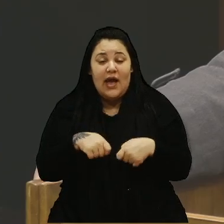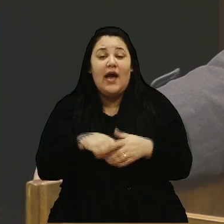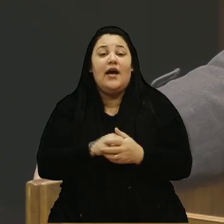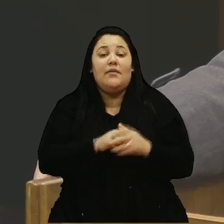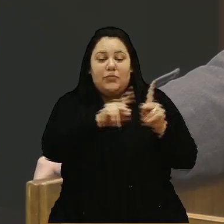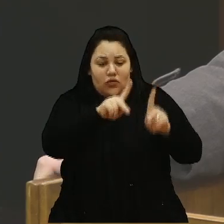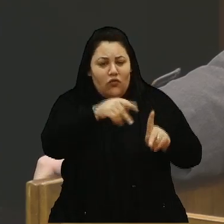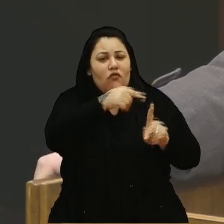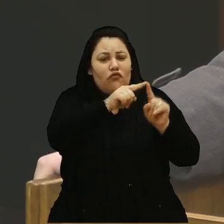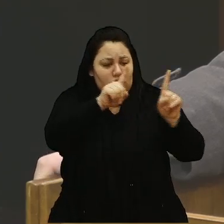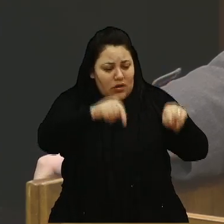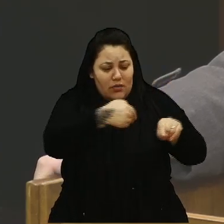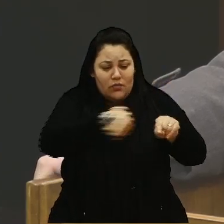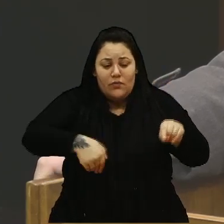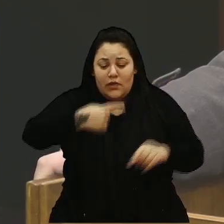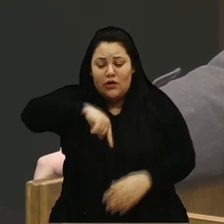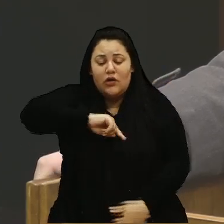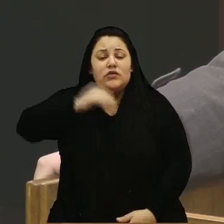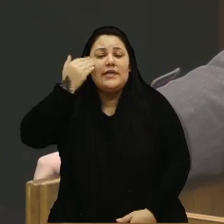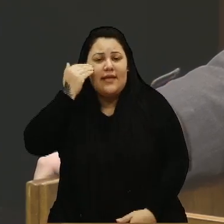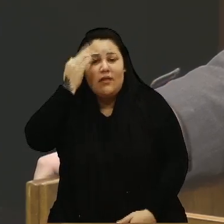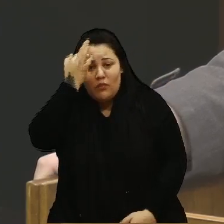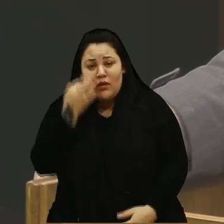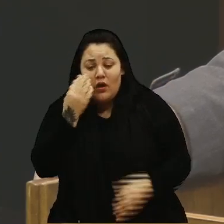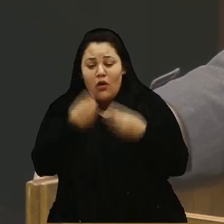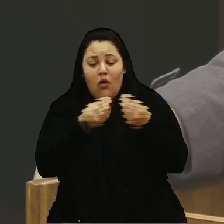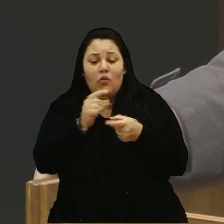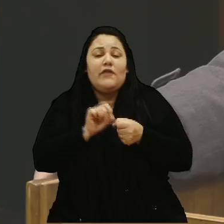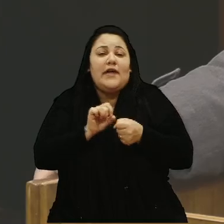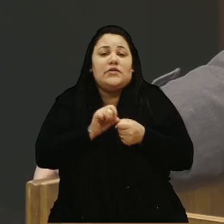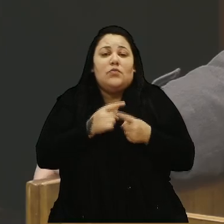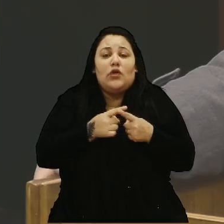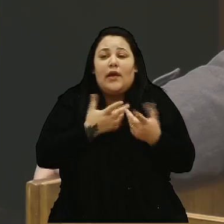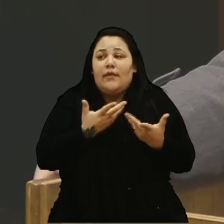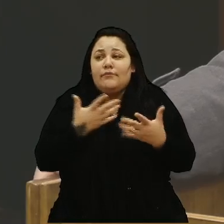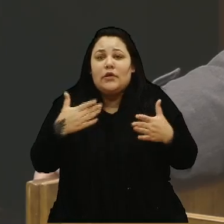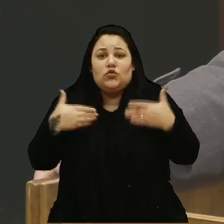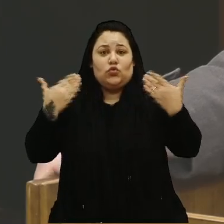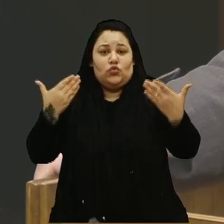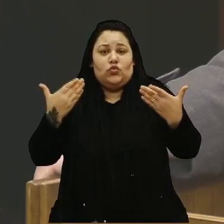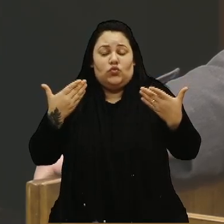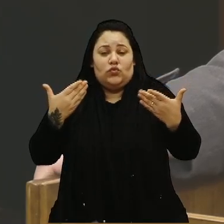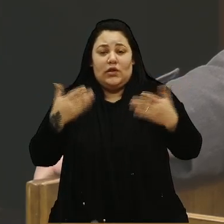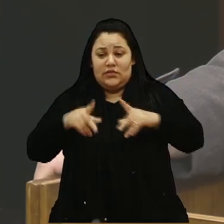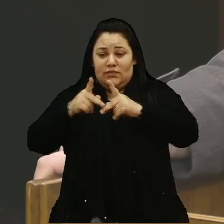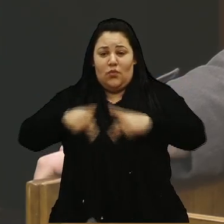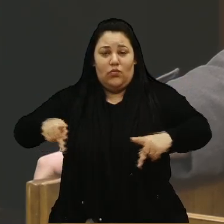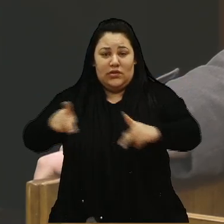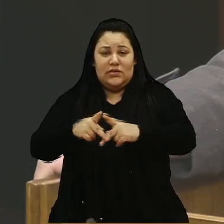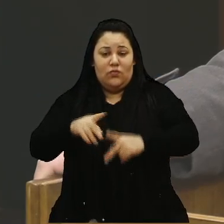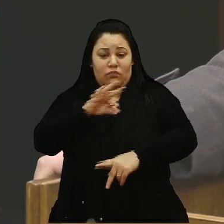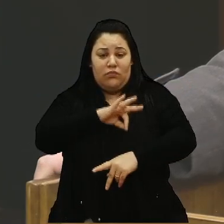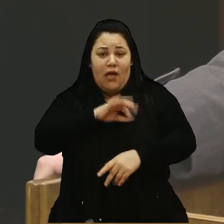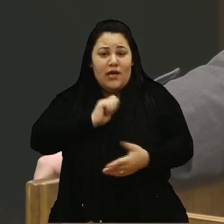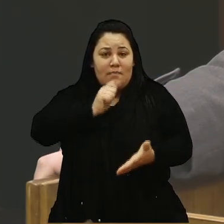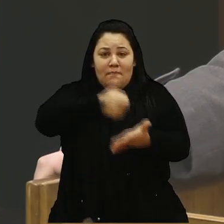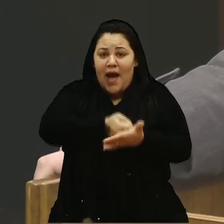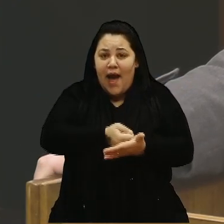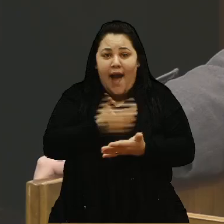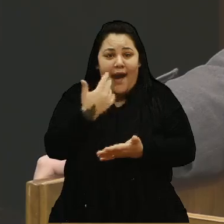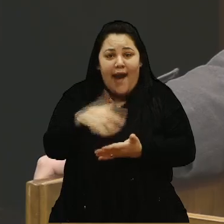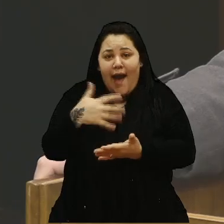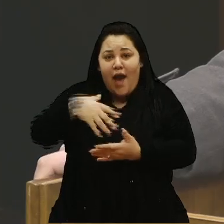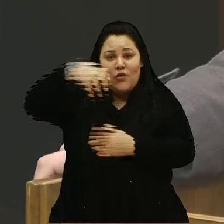nós entendermos isso, né, porque, de fato, tomou por surpresa a todos nós aqui, né? E a pessoa que vai ser mais